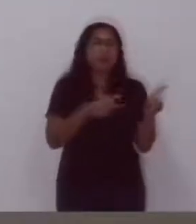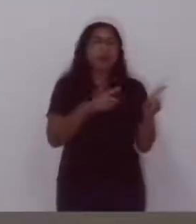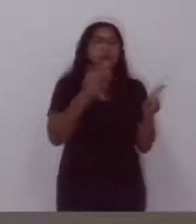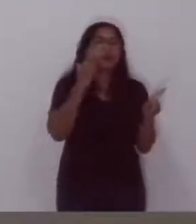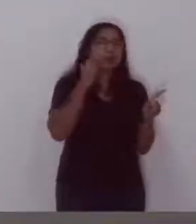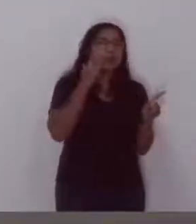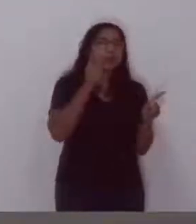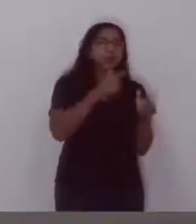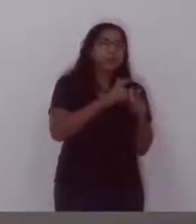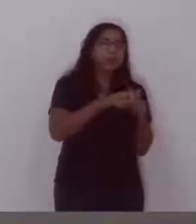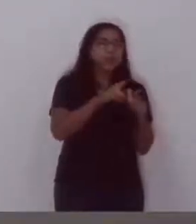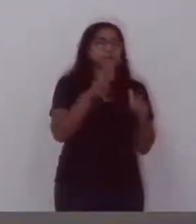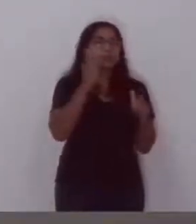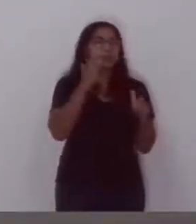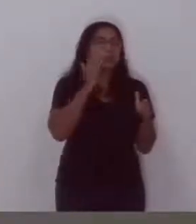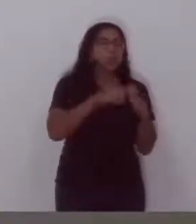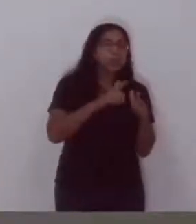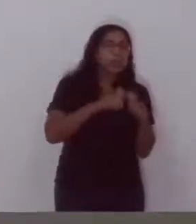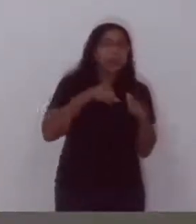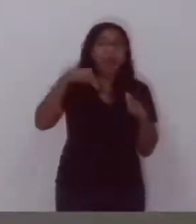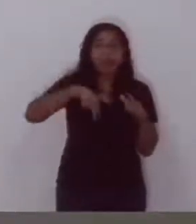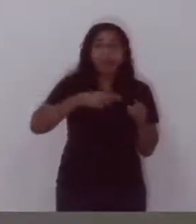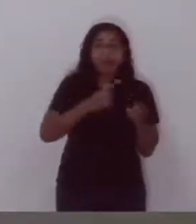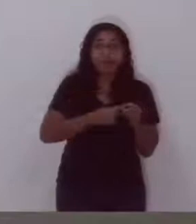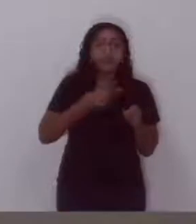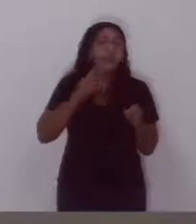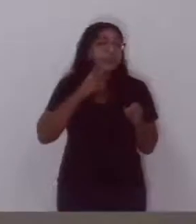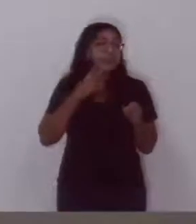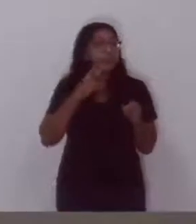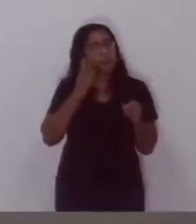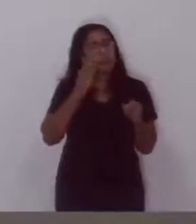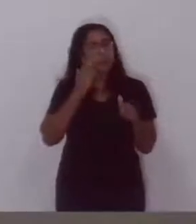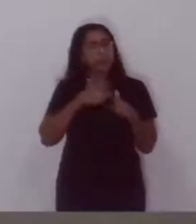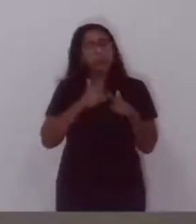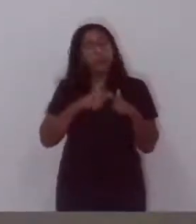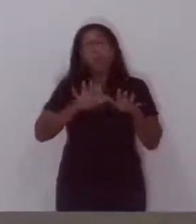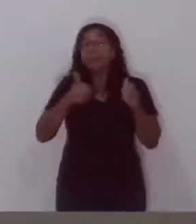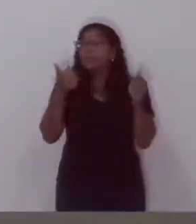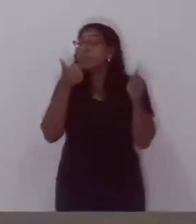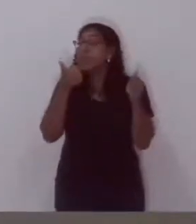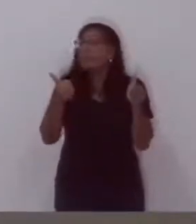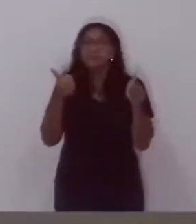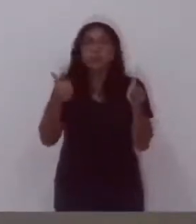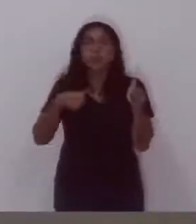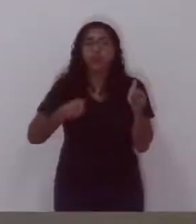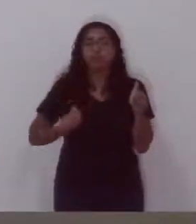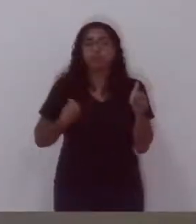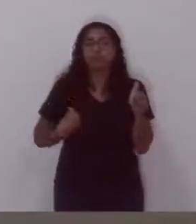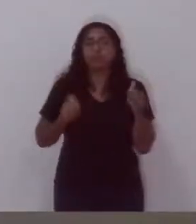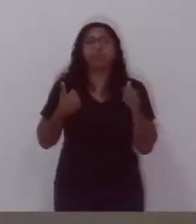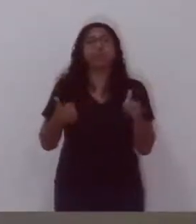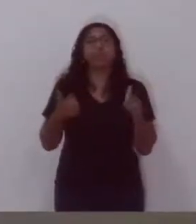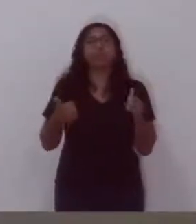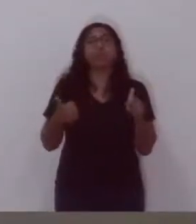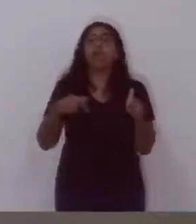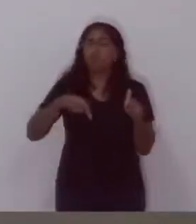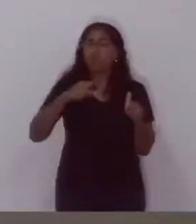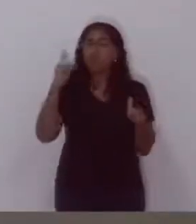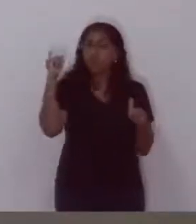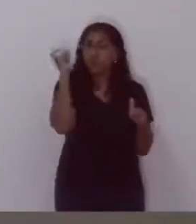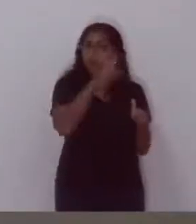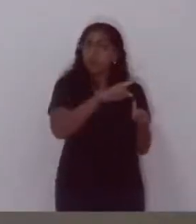deficiência. E Vinhedo ainda é uma das melhores cidades para se viver no nosso país. Temos desafios? Lógico que